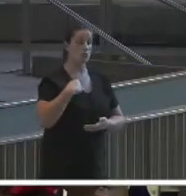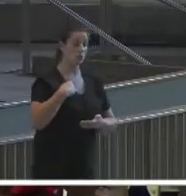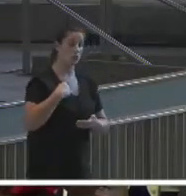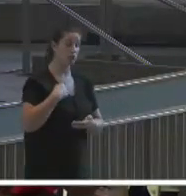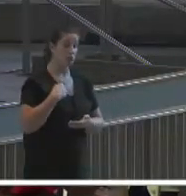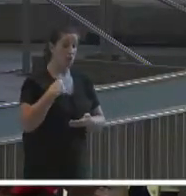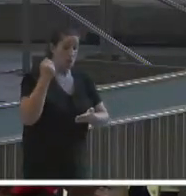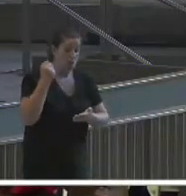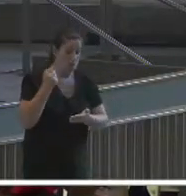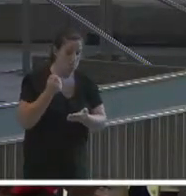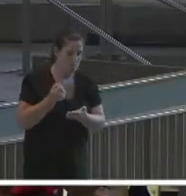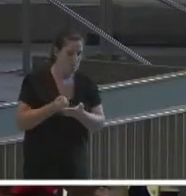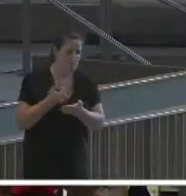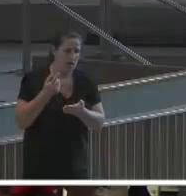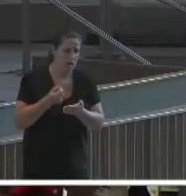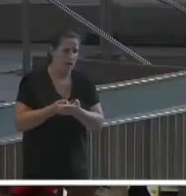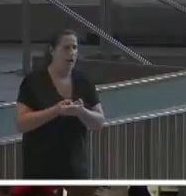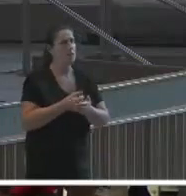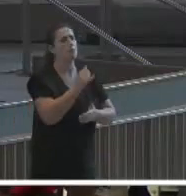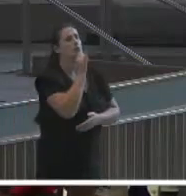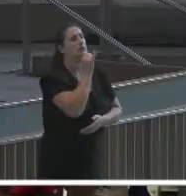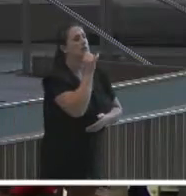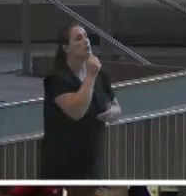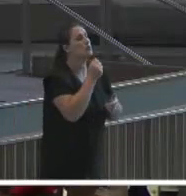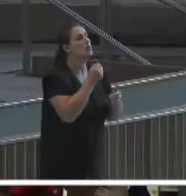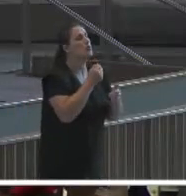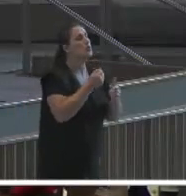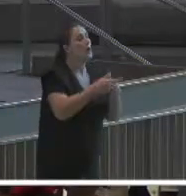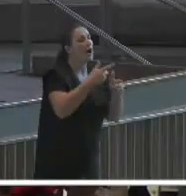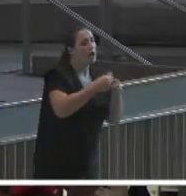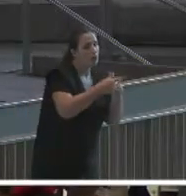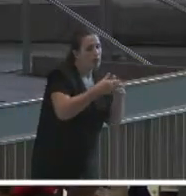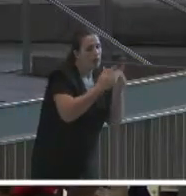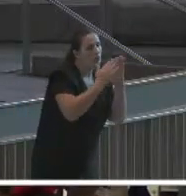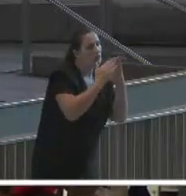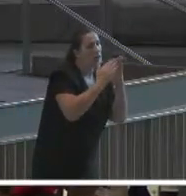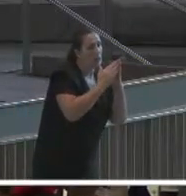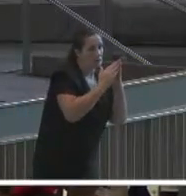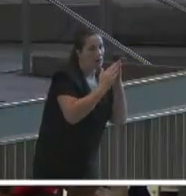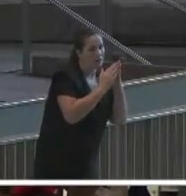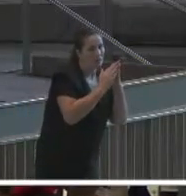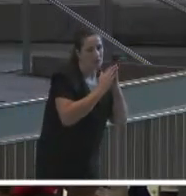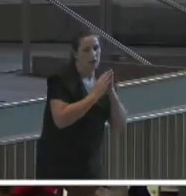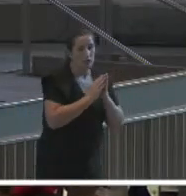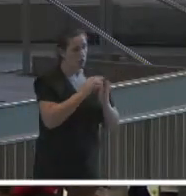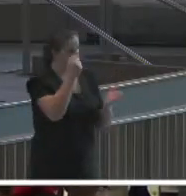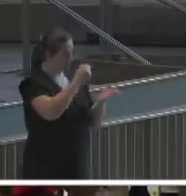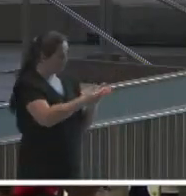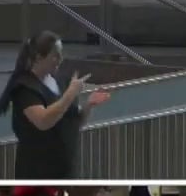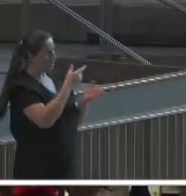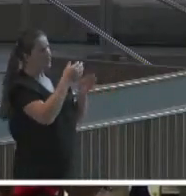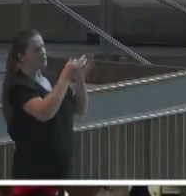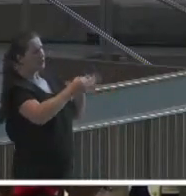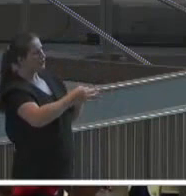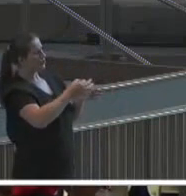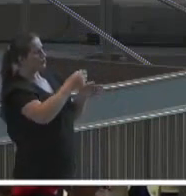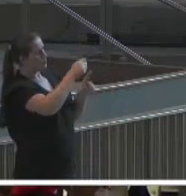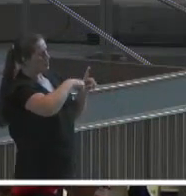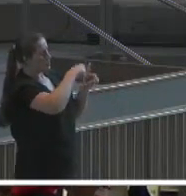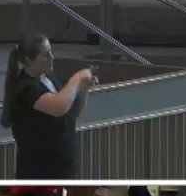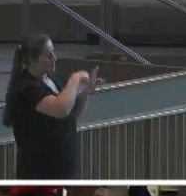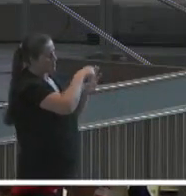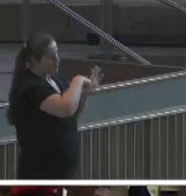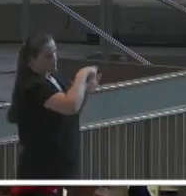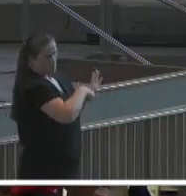com você, tem essas sanções. E em contrapartida você vai fazer aquilo. E se você não